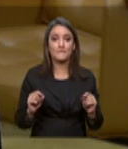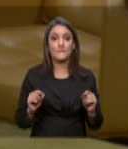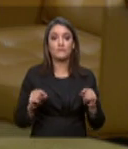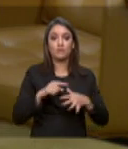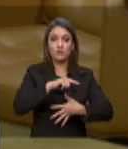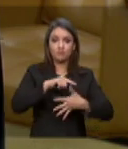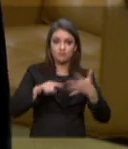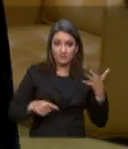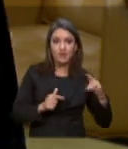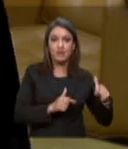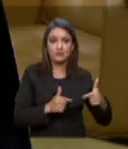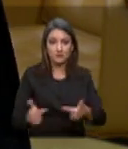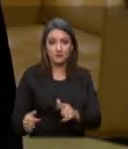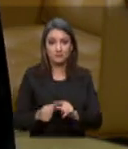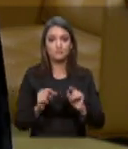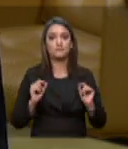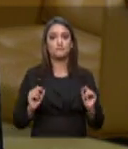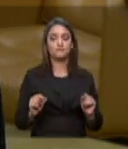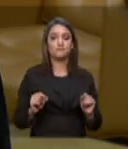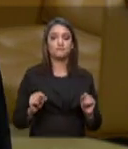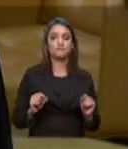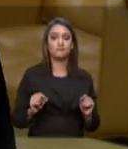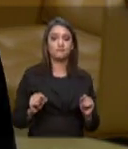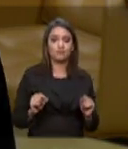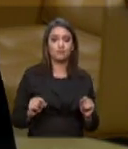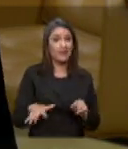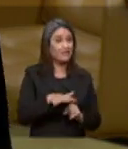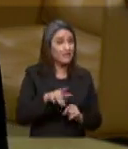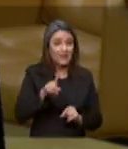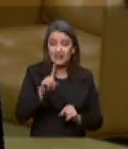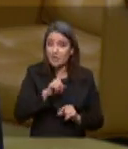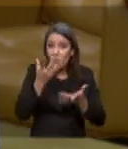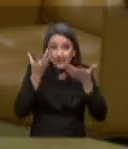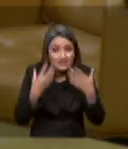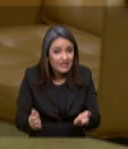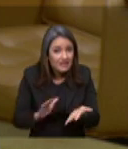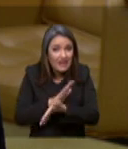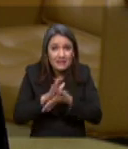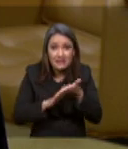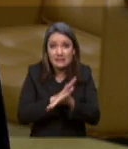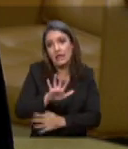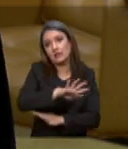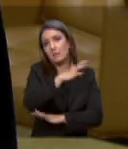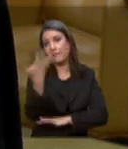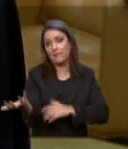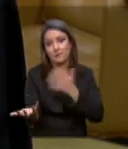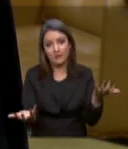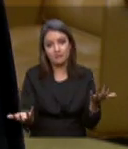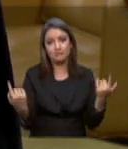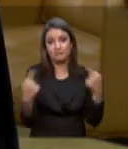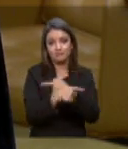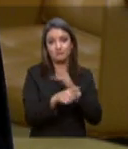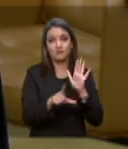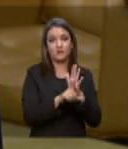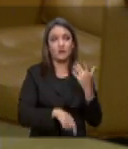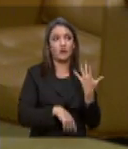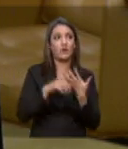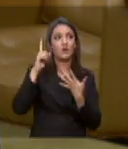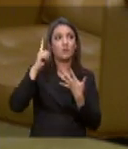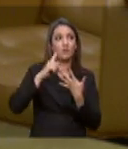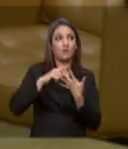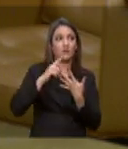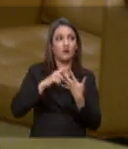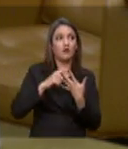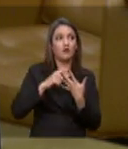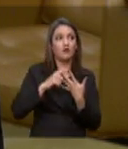seguintes ações, portanto, no eixo tolerância zero ao desmatamento ilegal. O primeiro deles, a